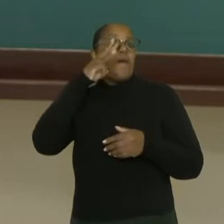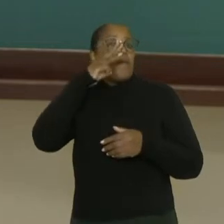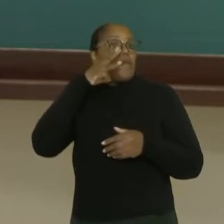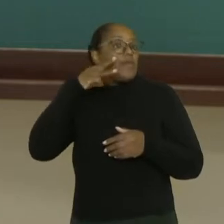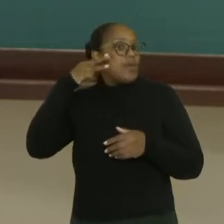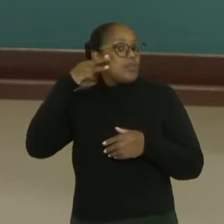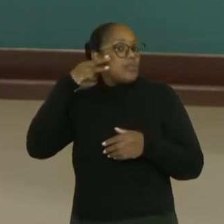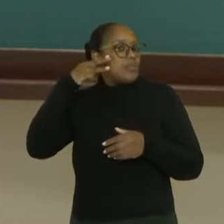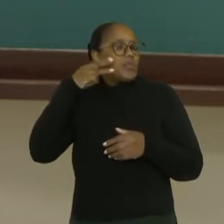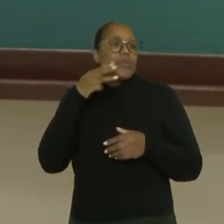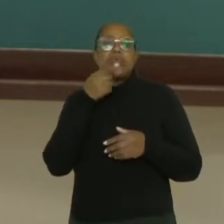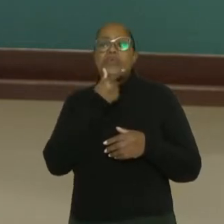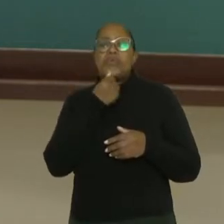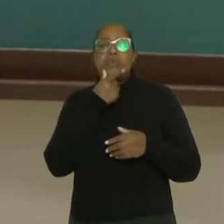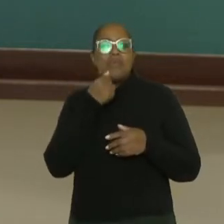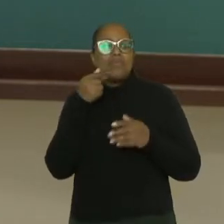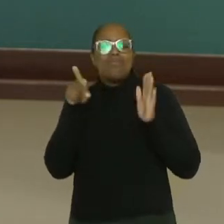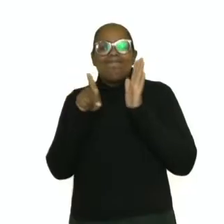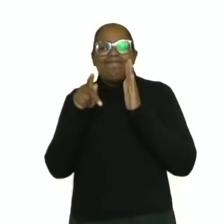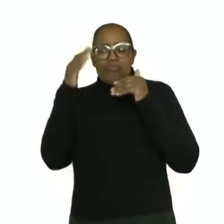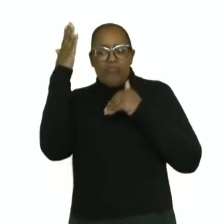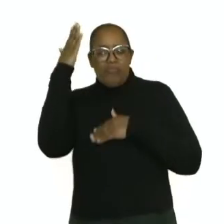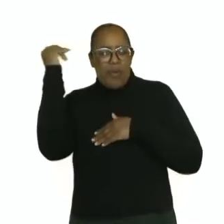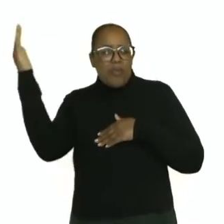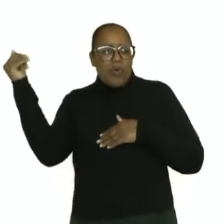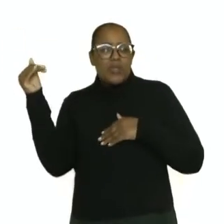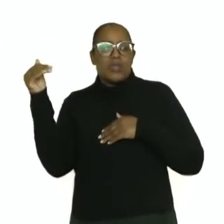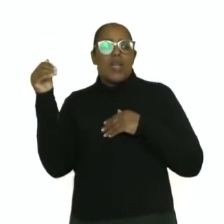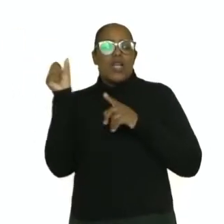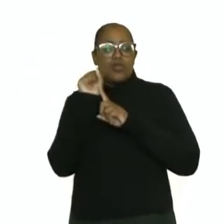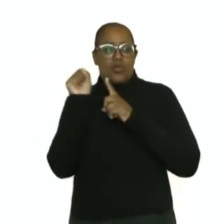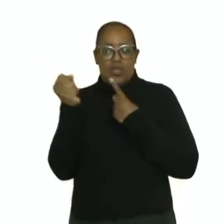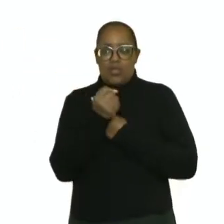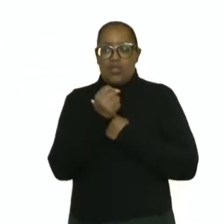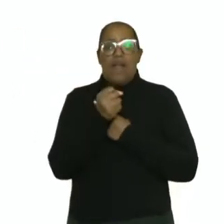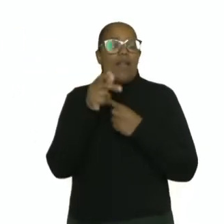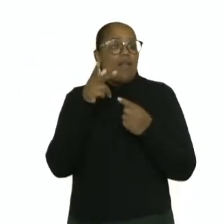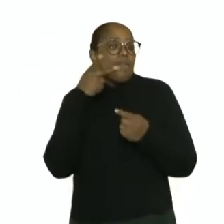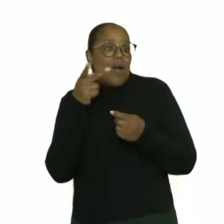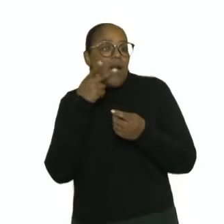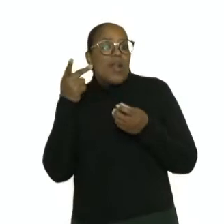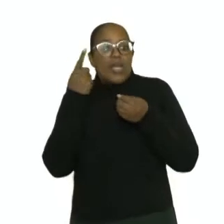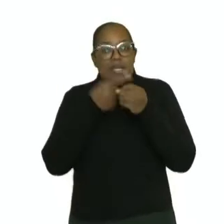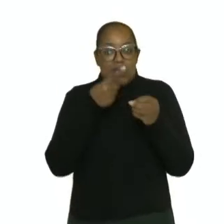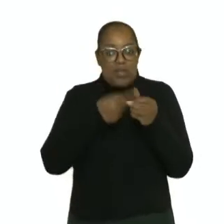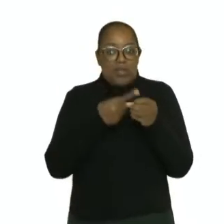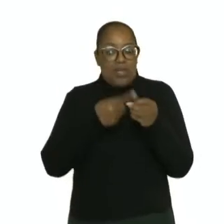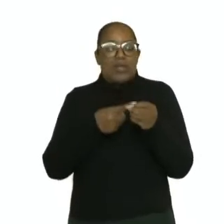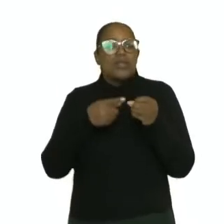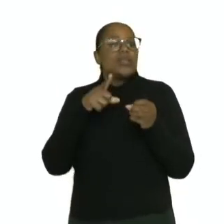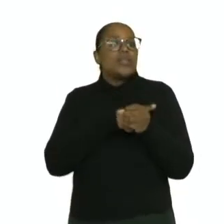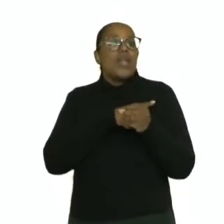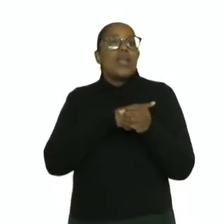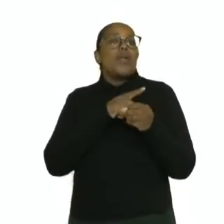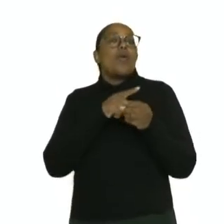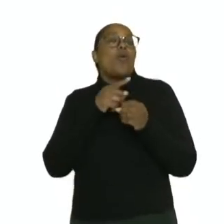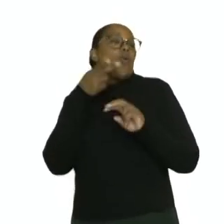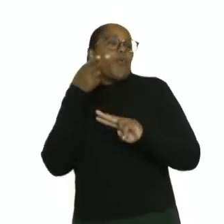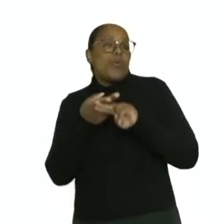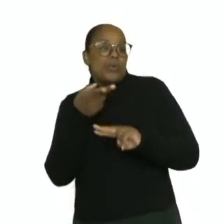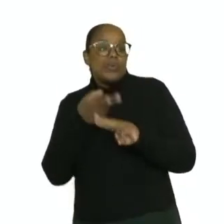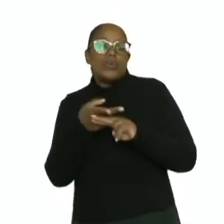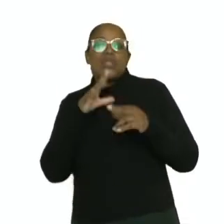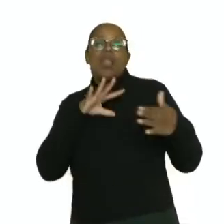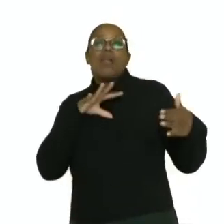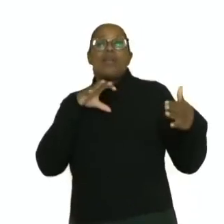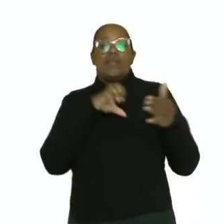dos fundadores da sociologia, e ele diz que o Estado detém o monopólio legítimo do uso da violência. Então, quem